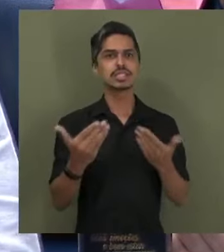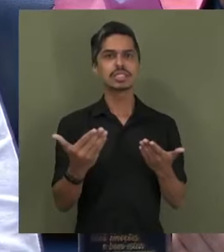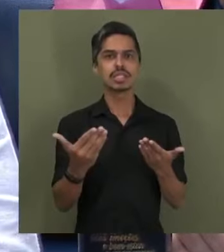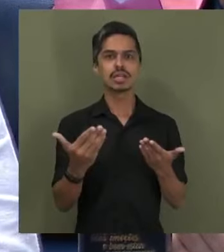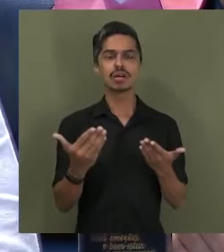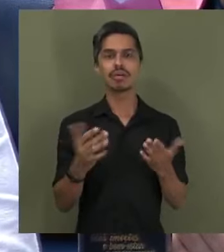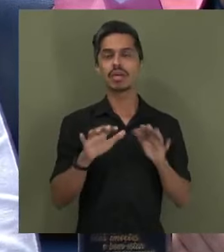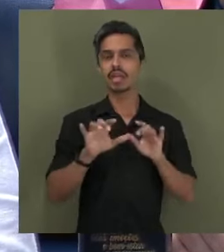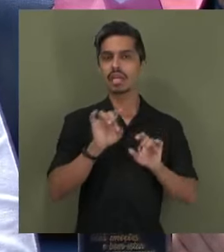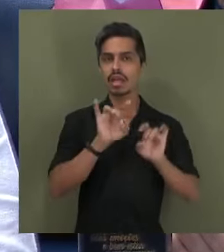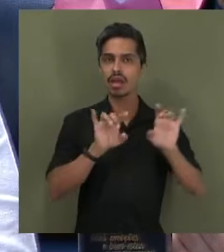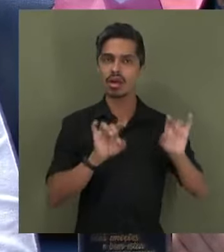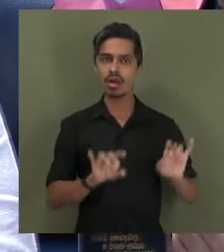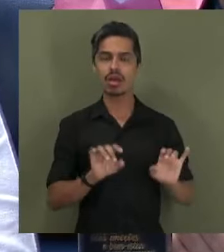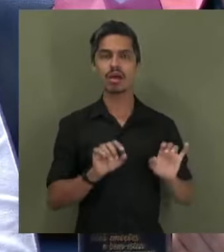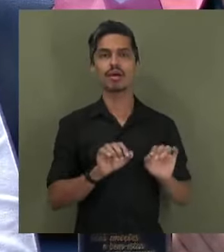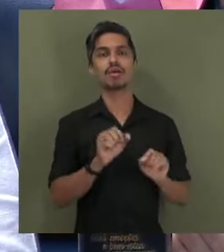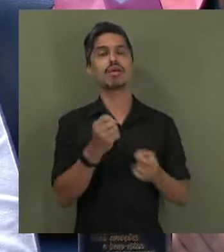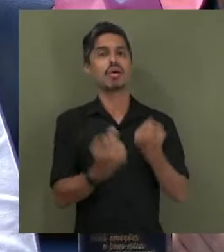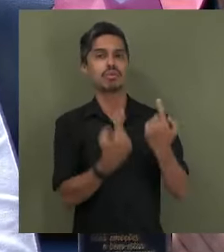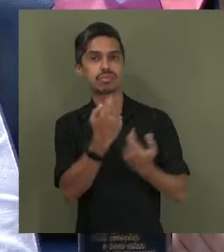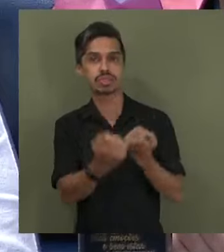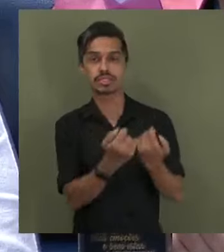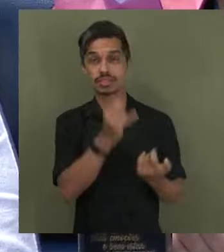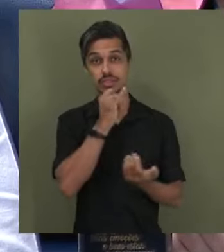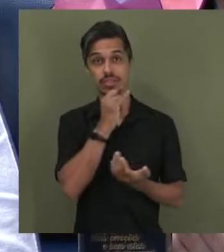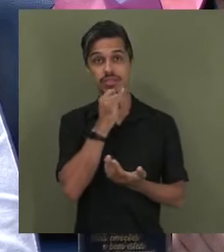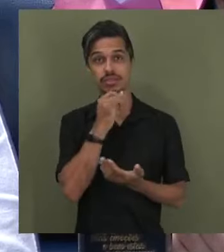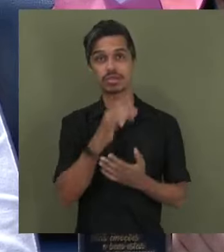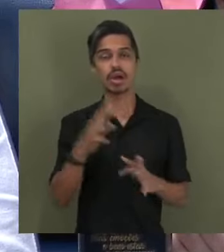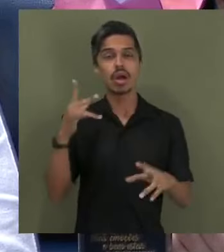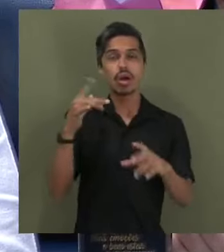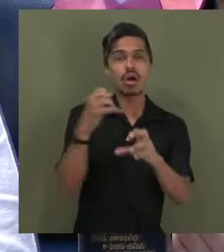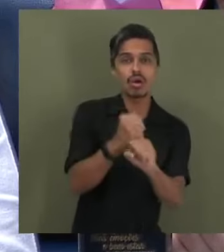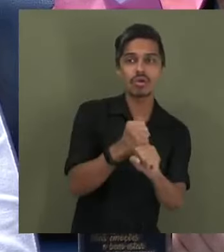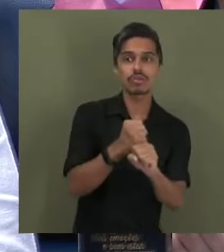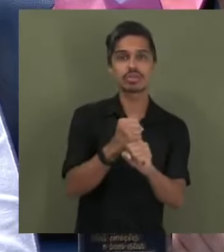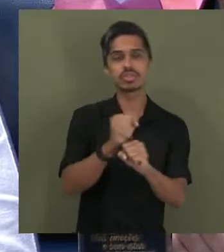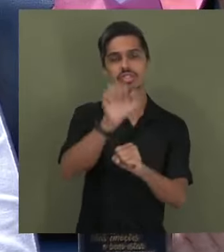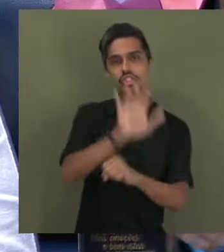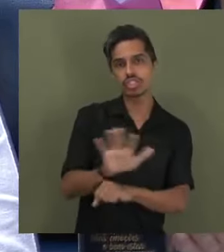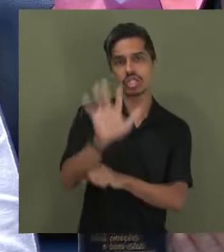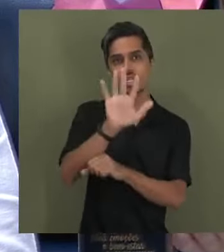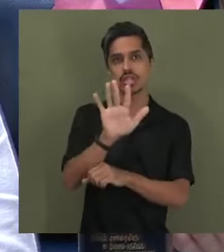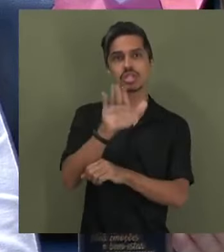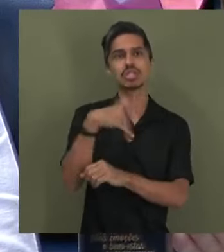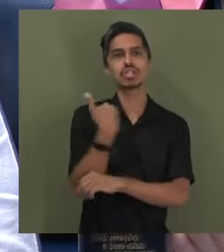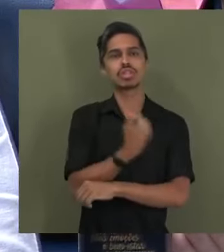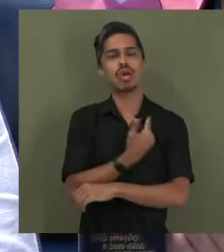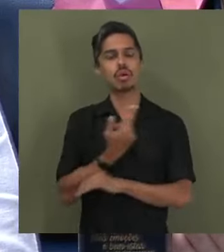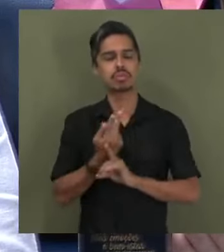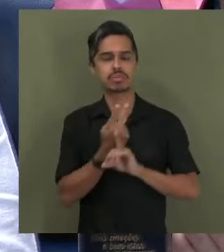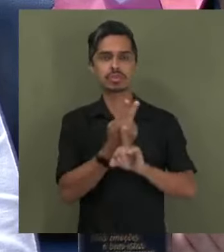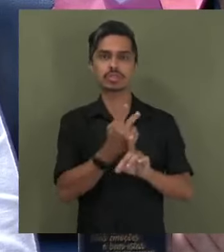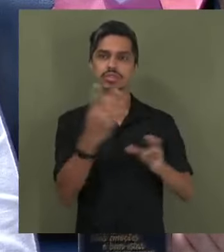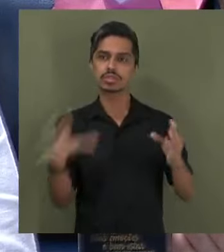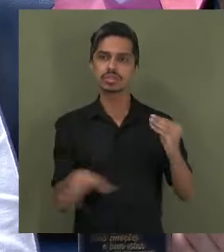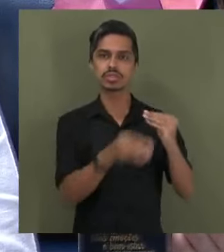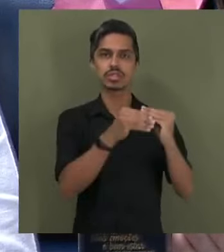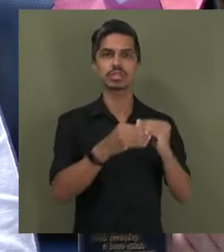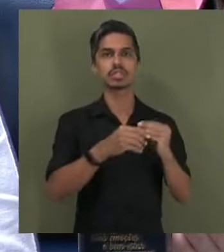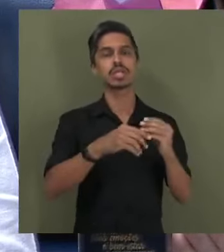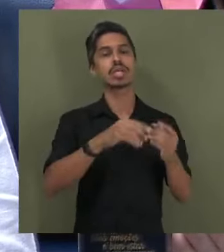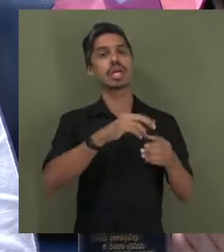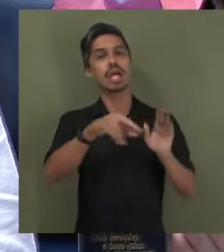Esses são apenas alguns exemplos do arcabouço normativo amplo que estamos buscando implementar no ordenamento